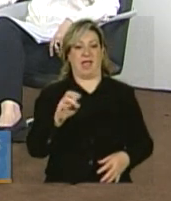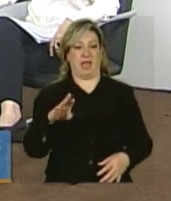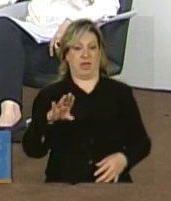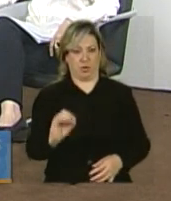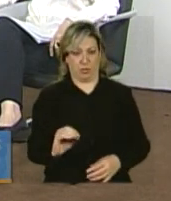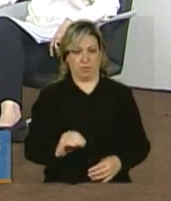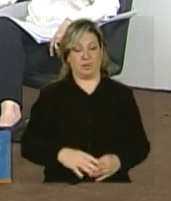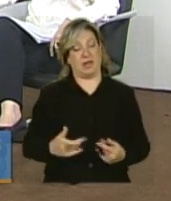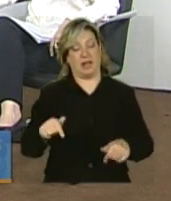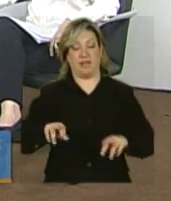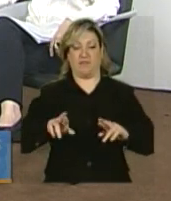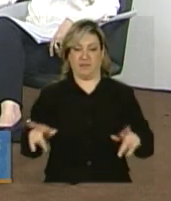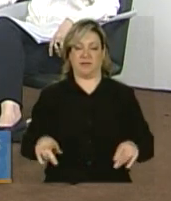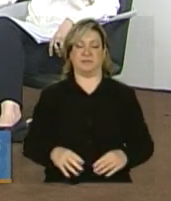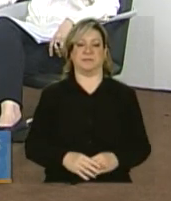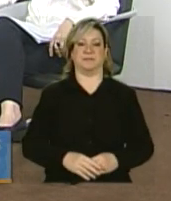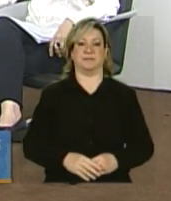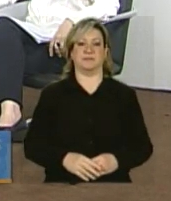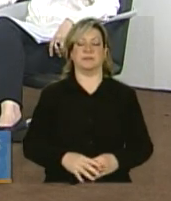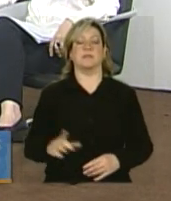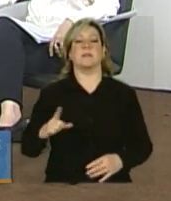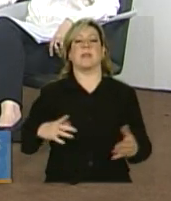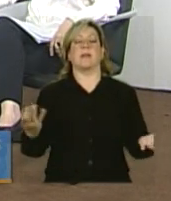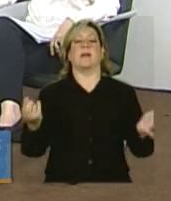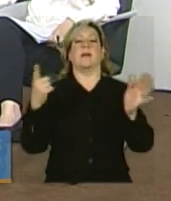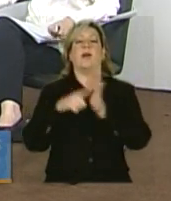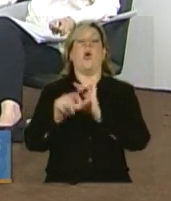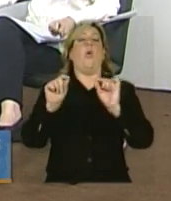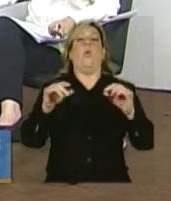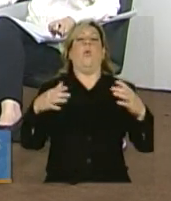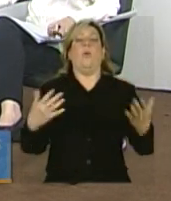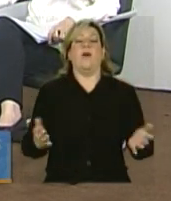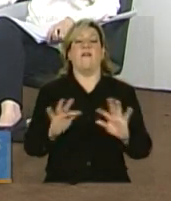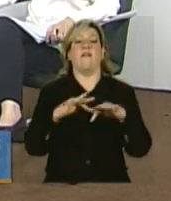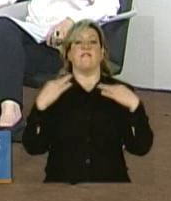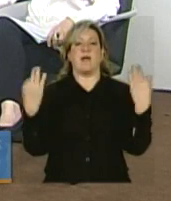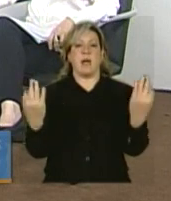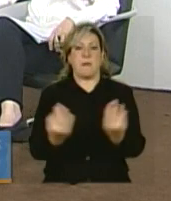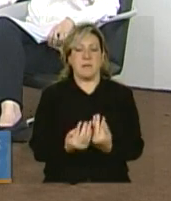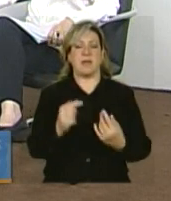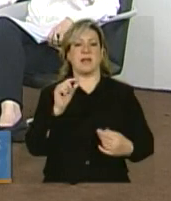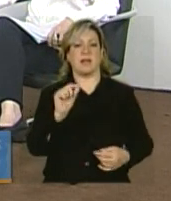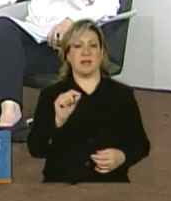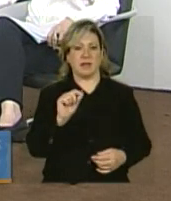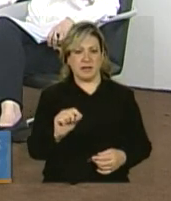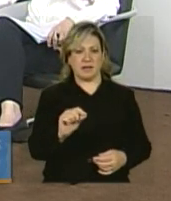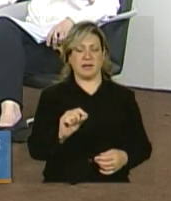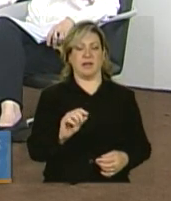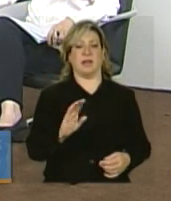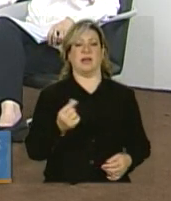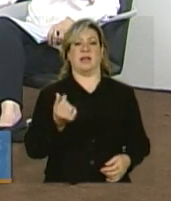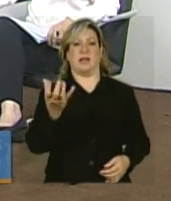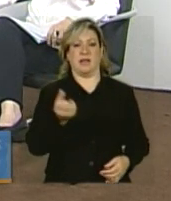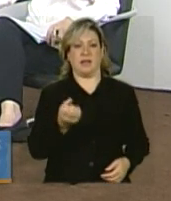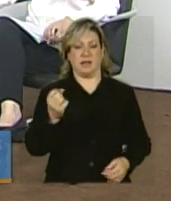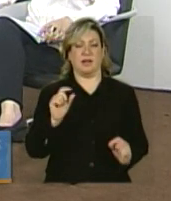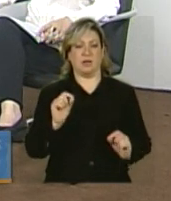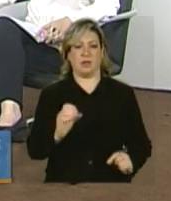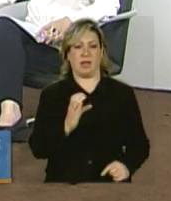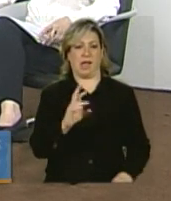diferença. Tânia, o que são famílias beneficiárias do Programa Nacional de Crédito